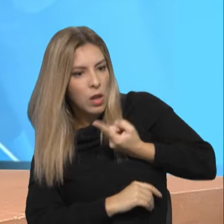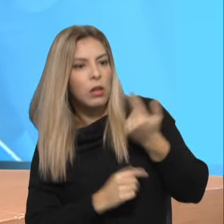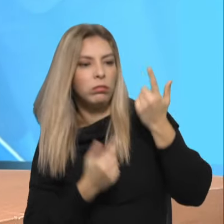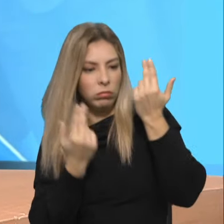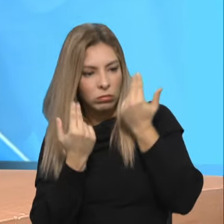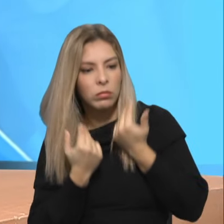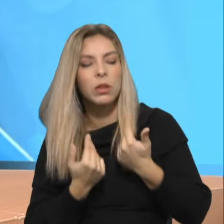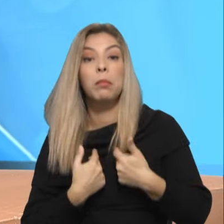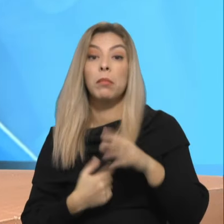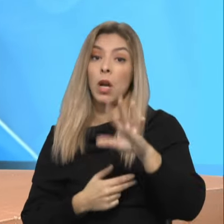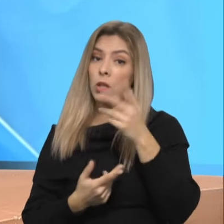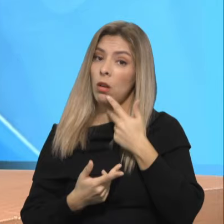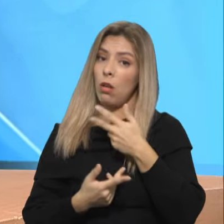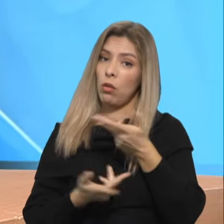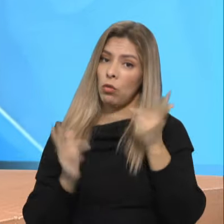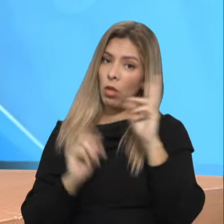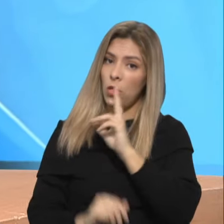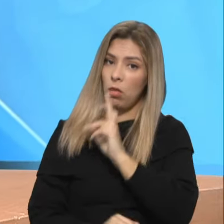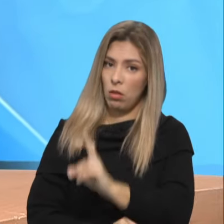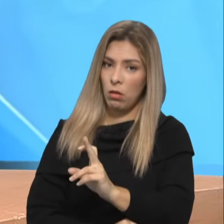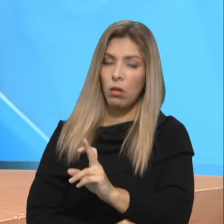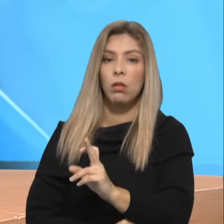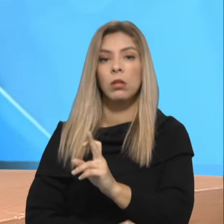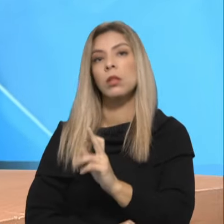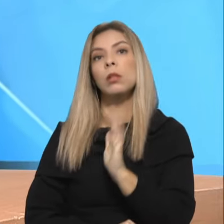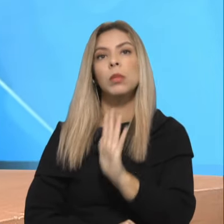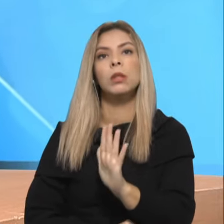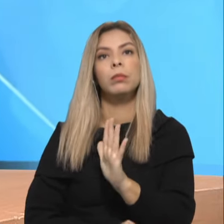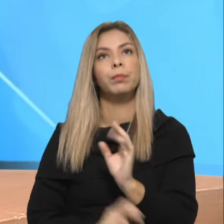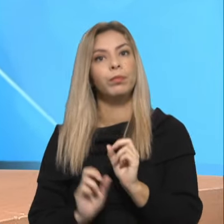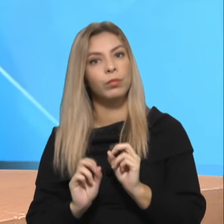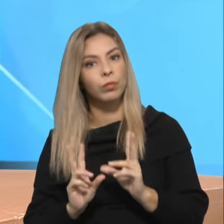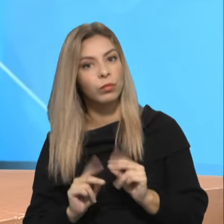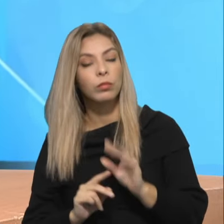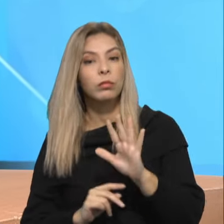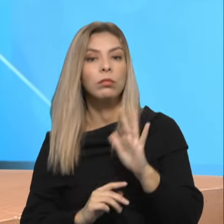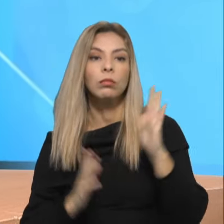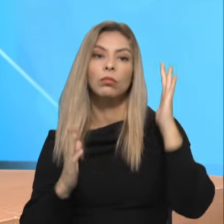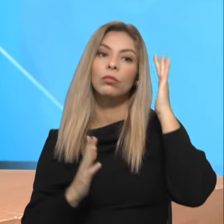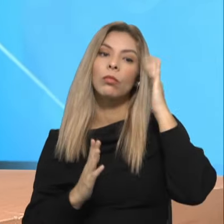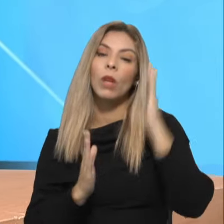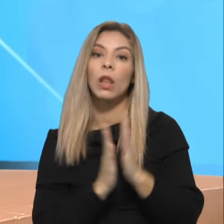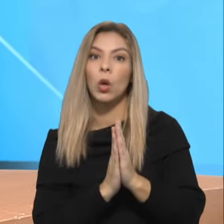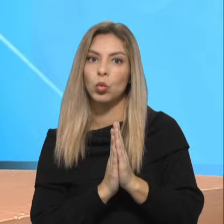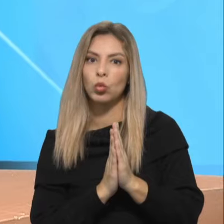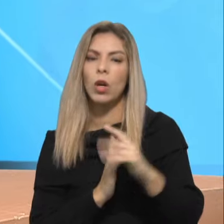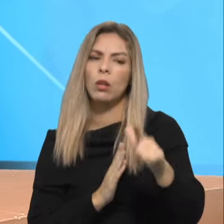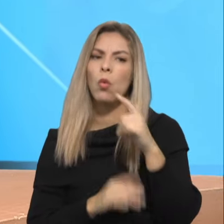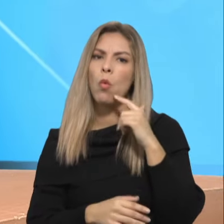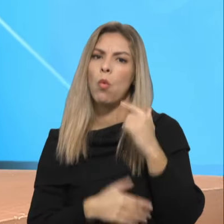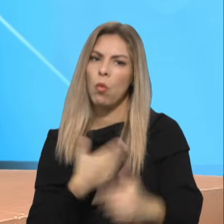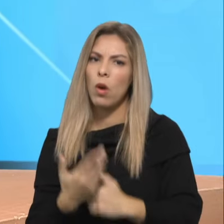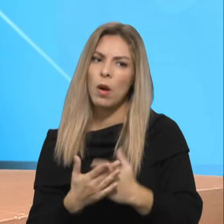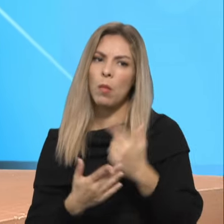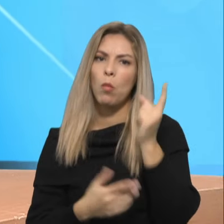resposta, que é uma coisa muito interessante. Maria, apesar de ser imaculada, a teologia diz sempre que ela continuou a ser uma mulher livre. Portanto, o facto